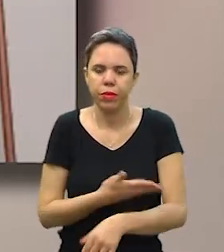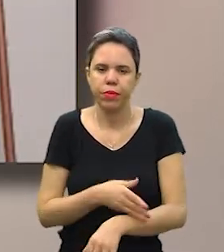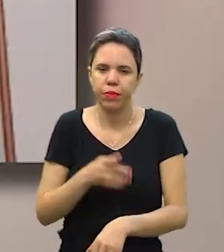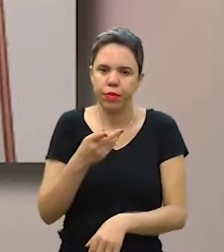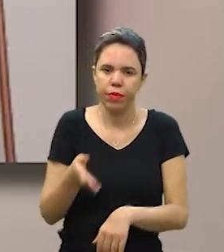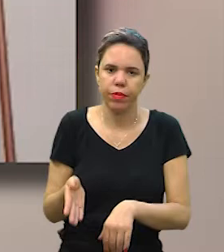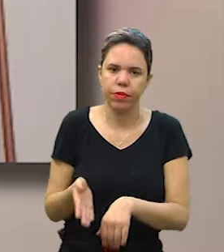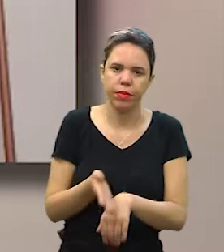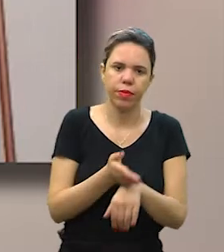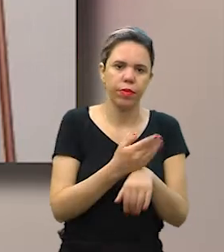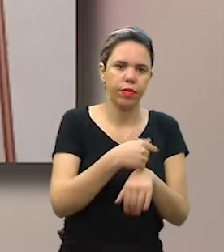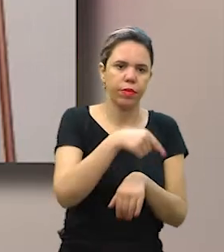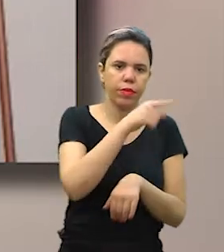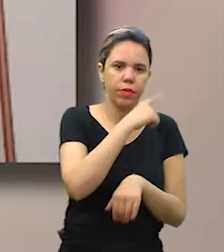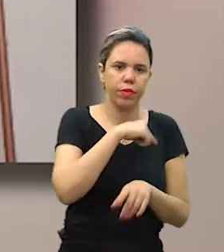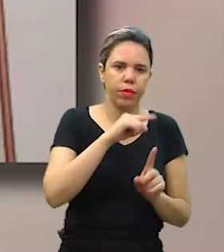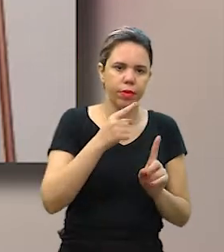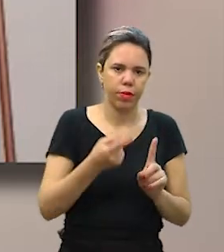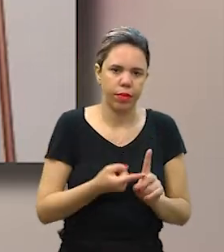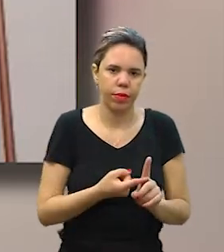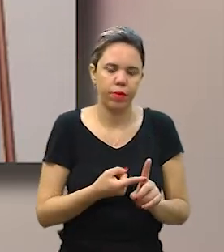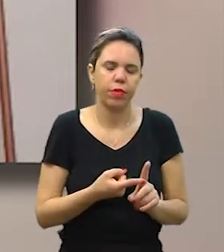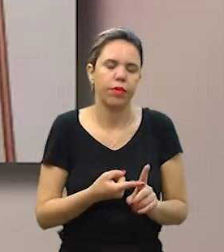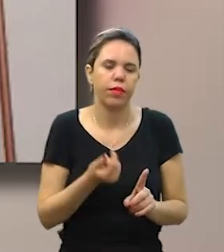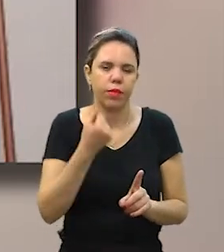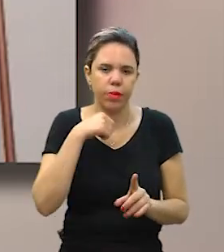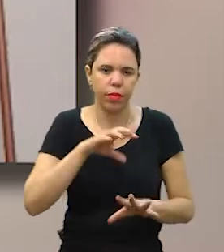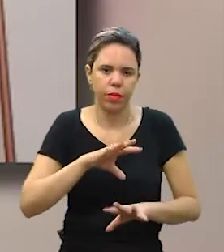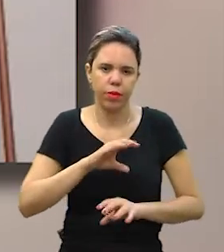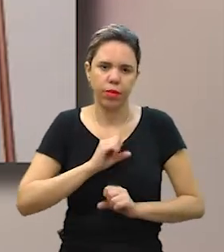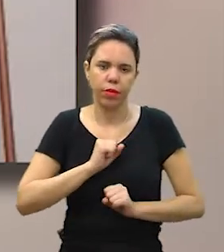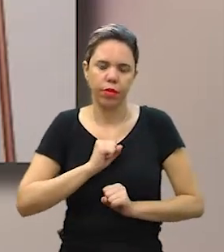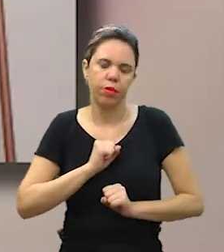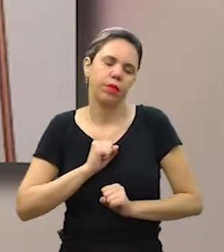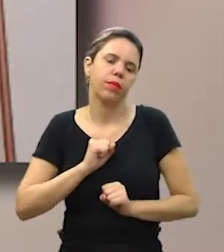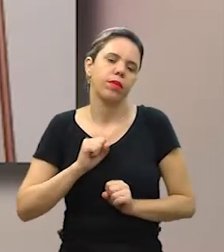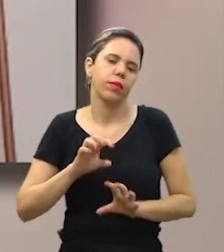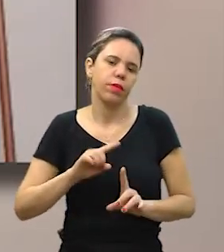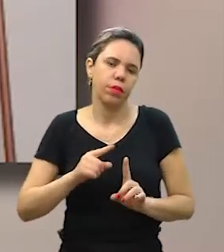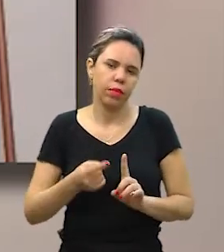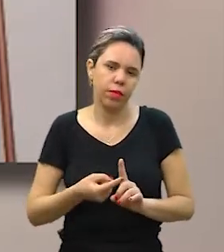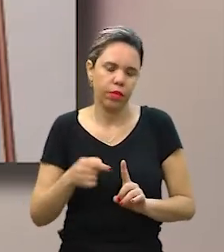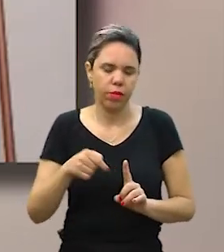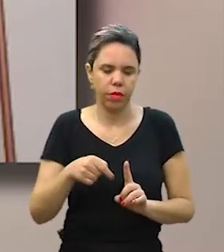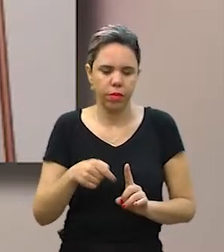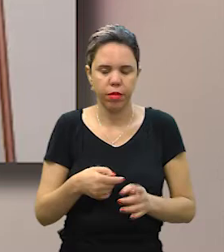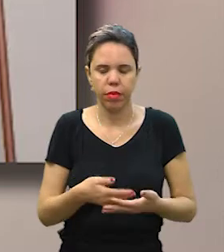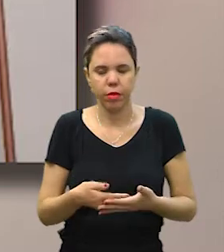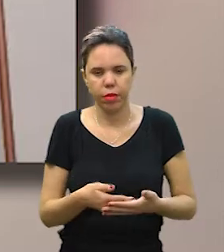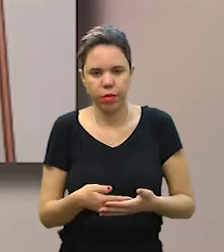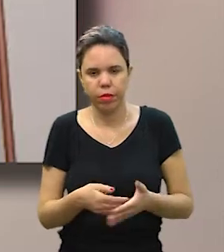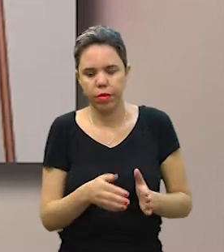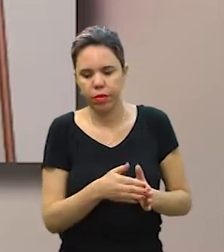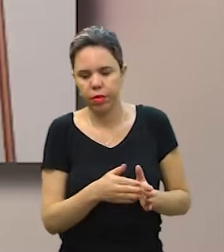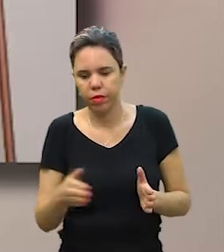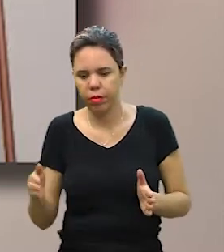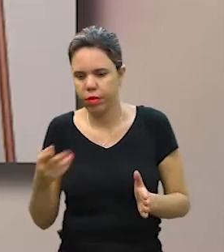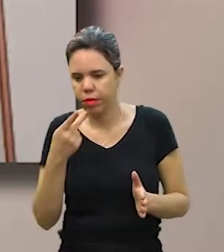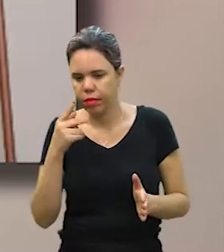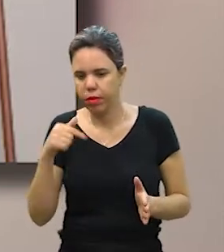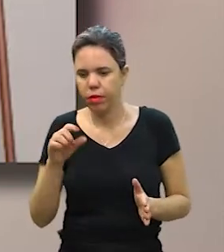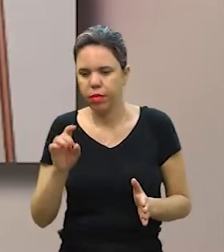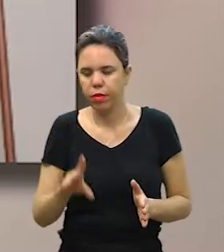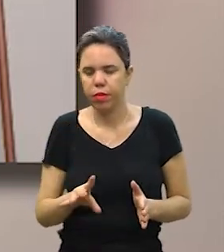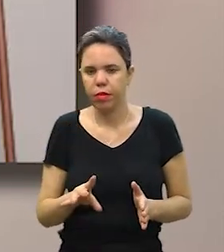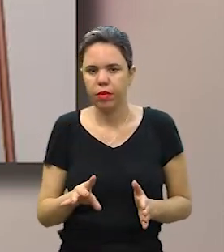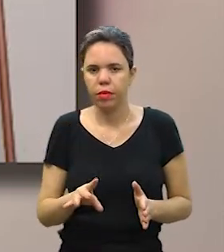costumo dizer que desde lá da gestação, da vida intraútero, né? Hoje em dia a gente fala muito nesse período, e